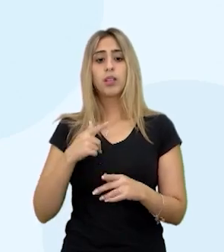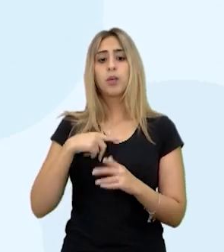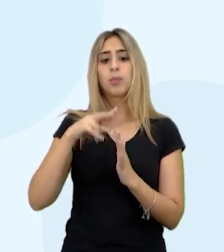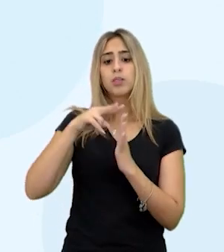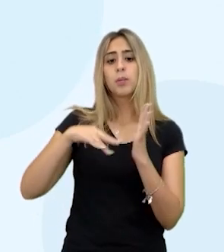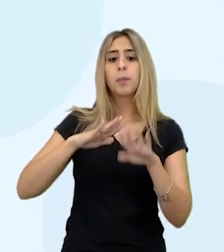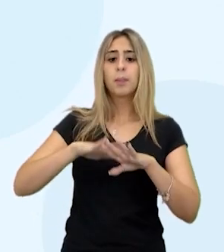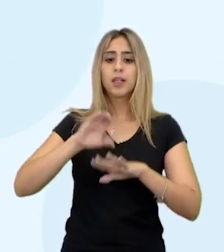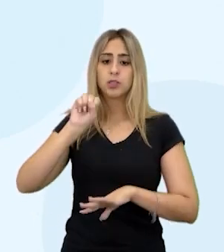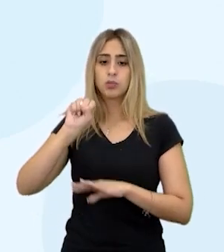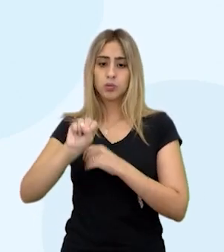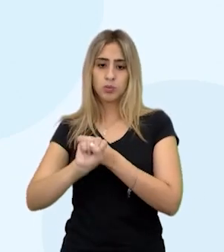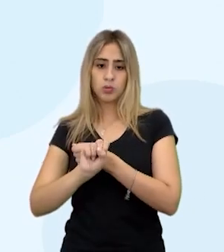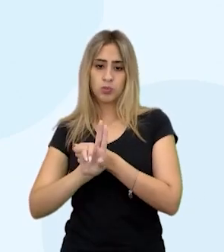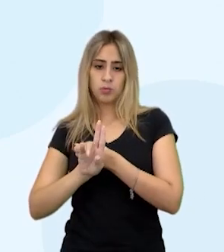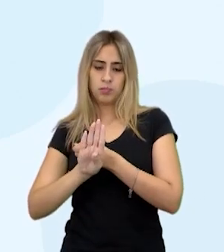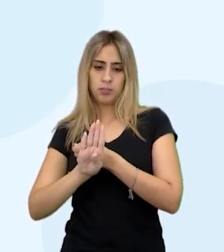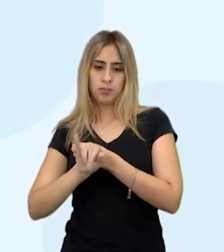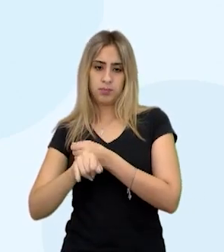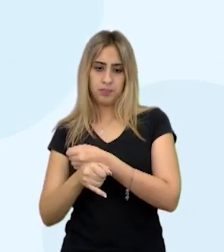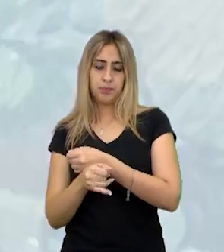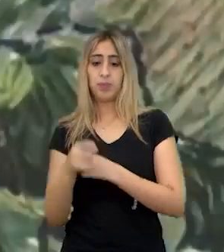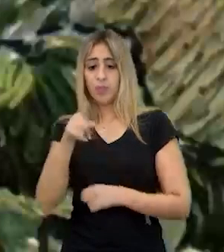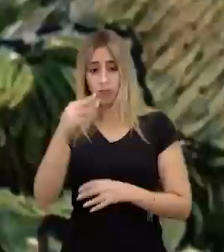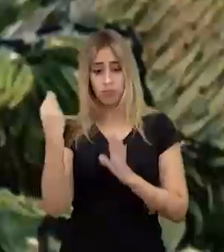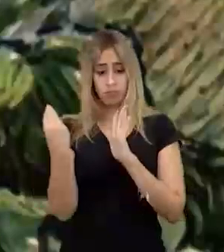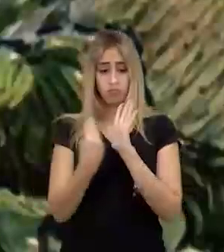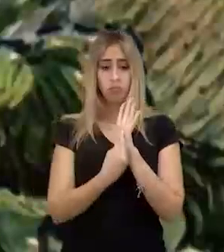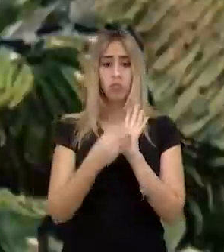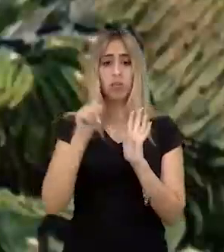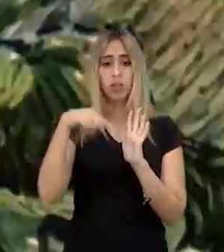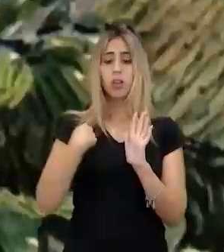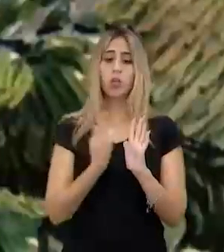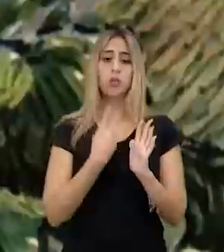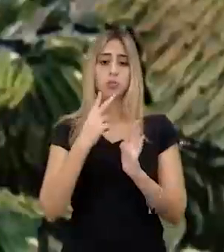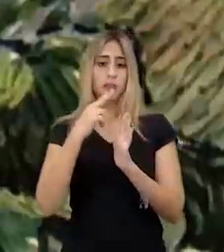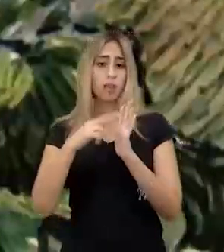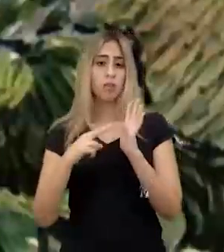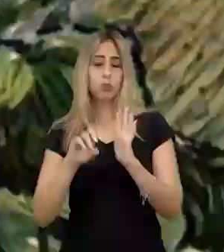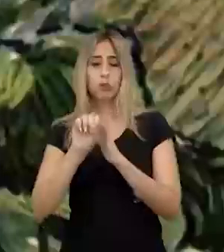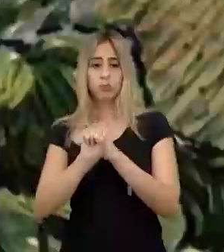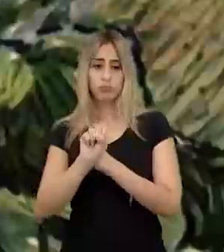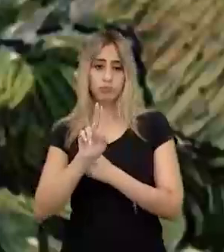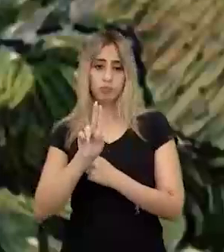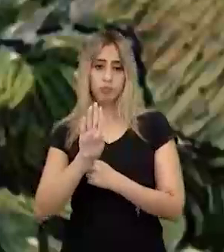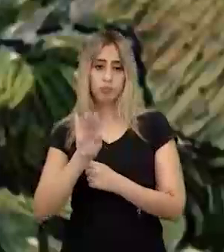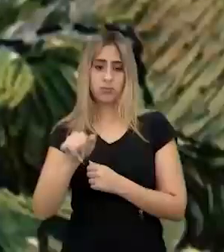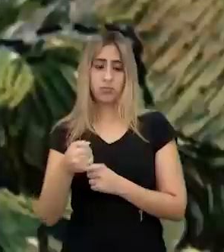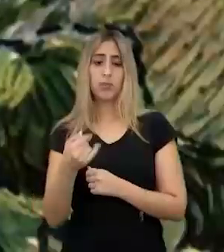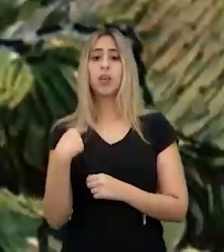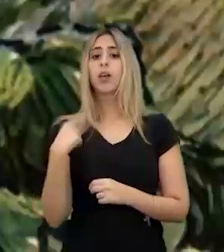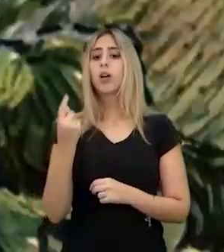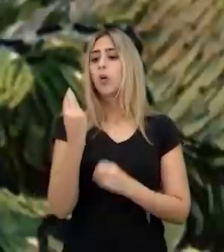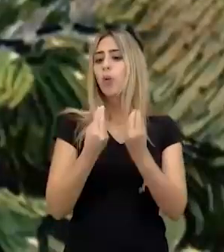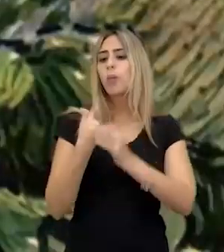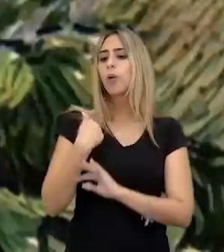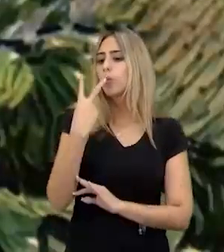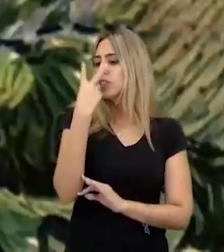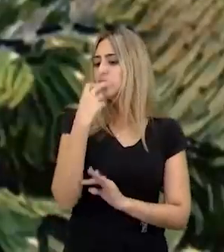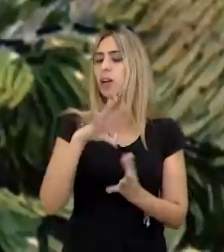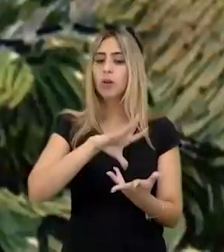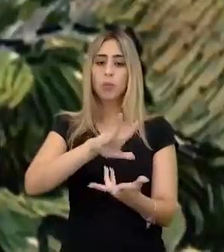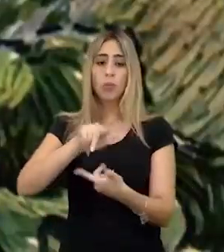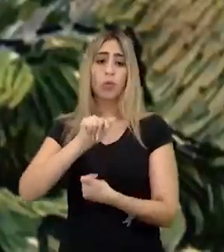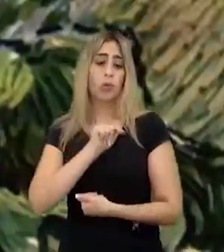leitura subjetiva. Essa que você colocou agora pra gente é a nossa leitura subjetiva. É como eu enxergo o mundo, né? Quando eu tenho uma obra